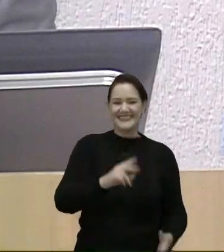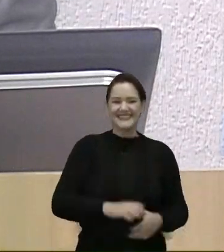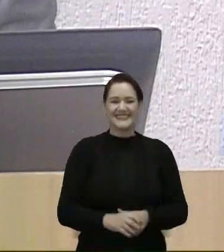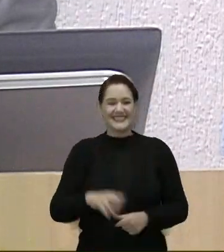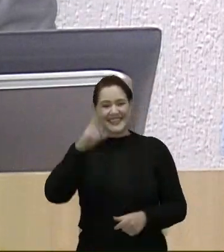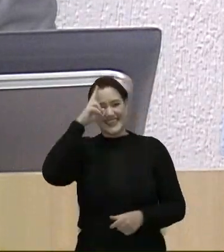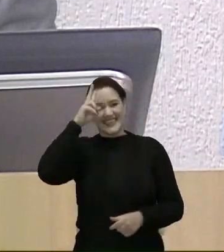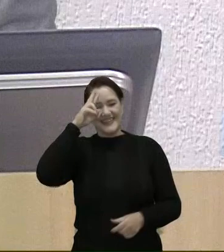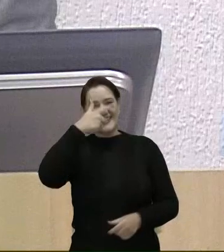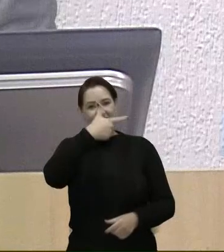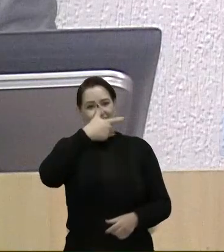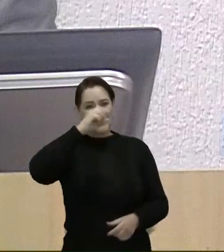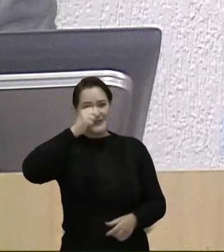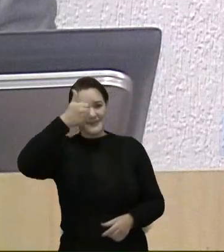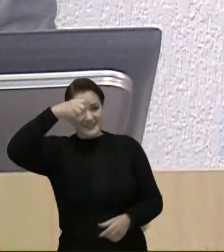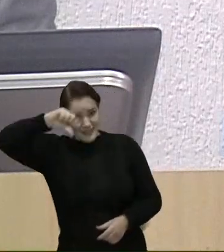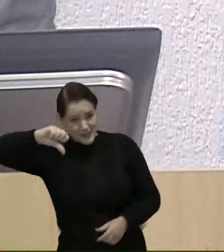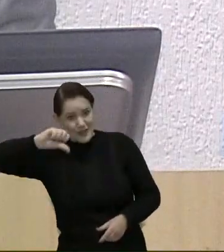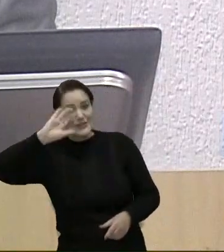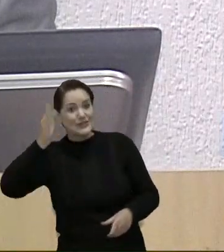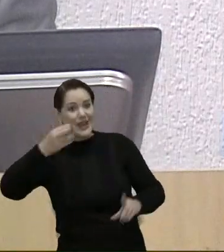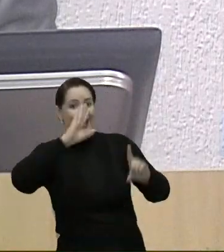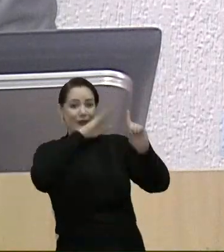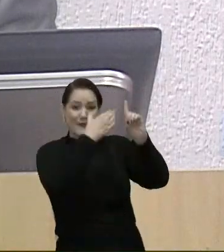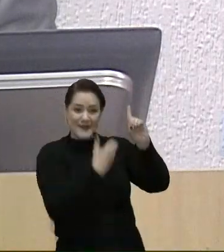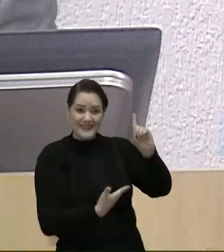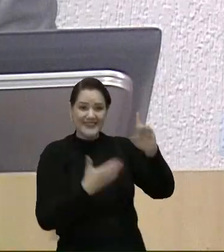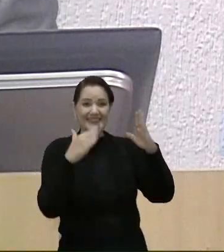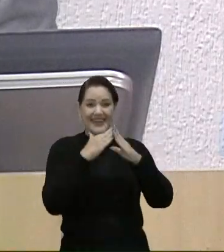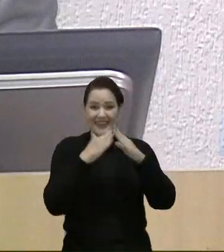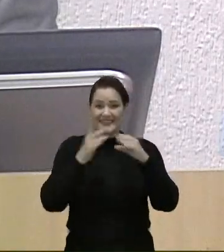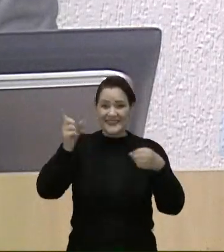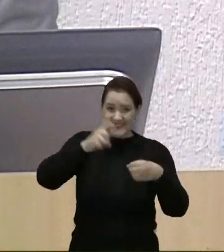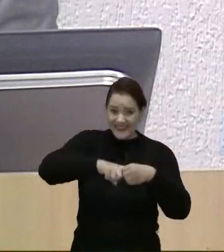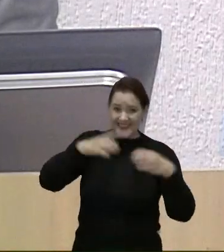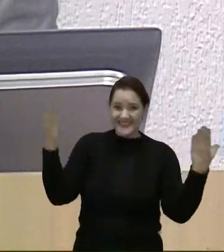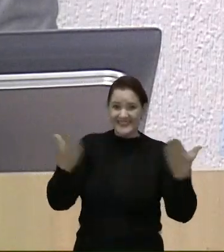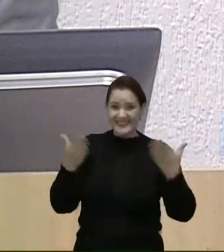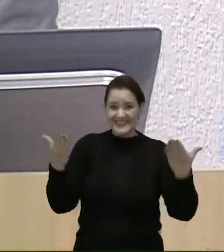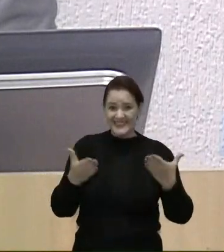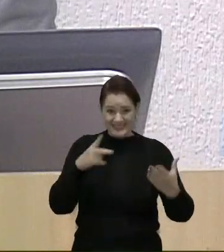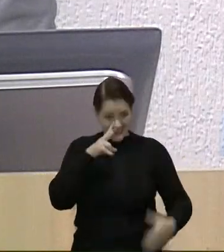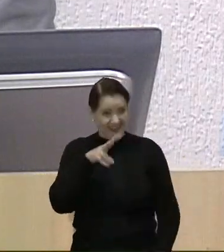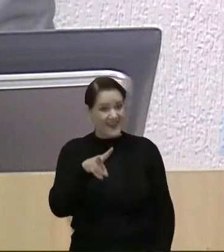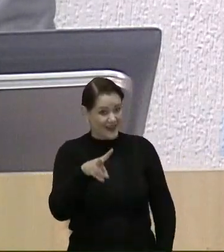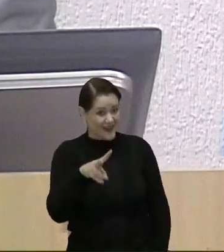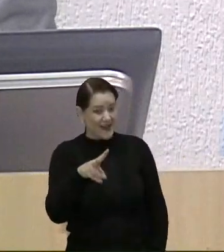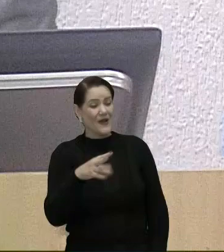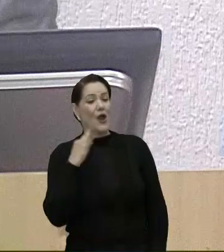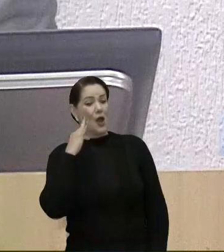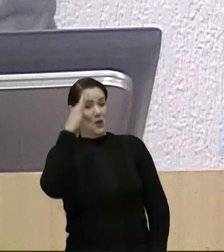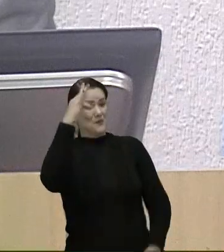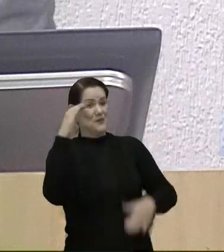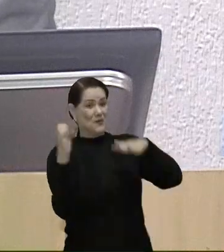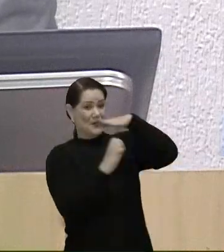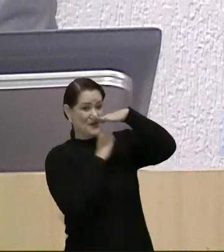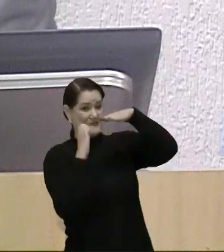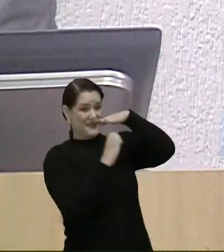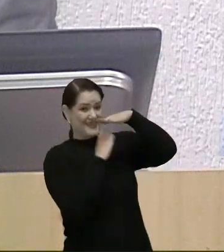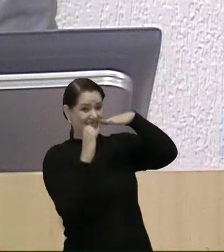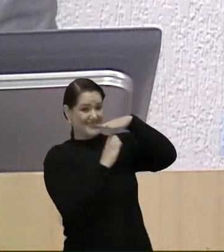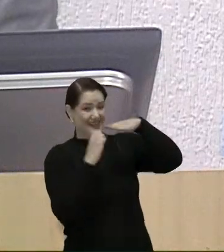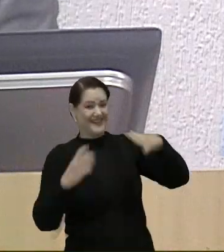Que em 2019 ele já foi homenageado nessa casa e ele está voltando. Segura, hein, meu? Futuro empresário vai voltar aqui como